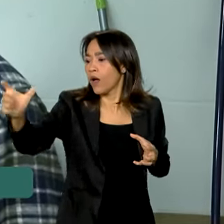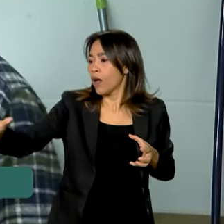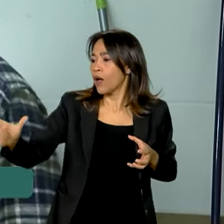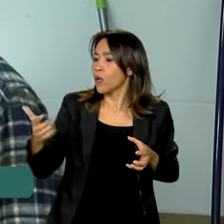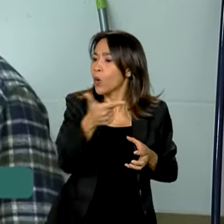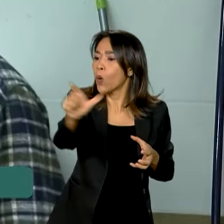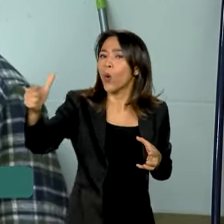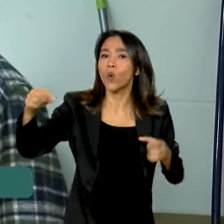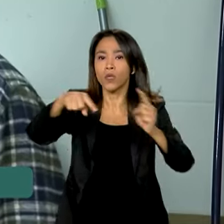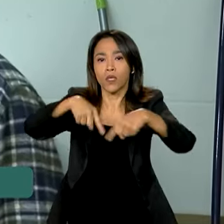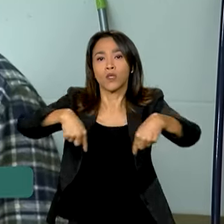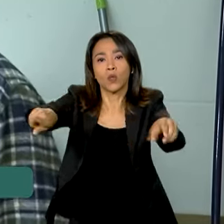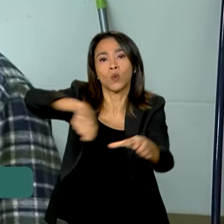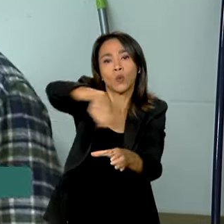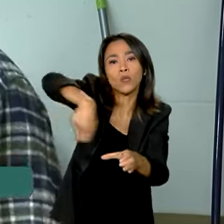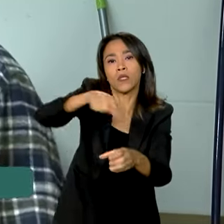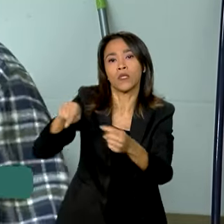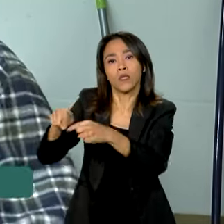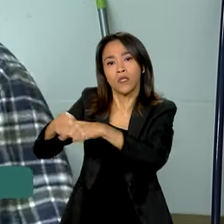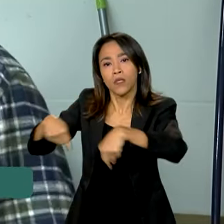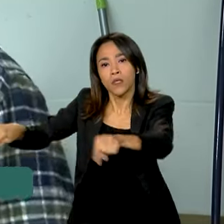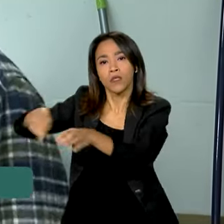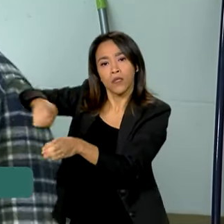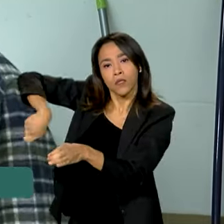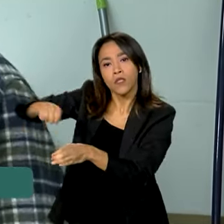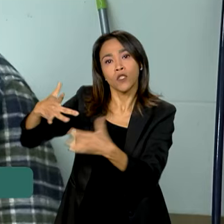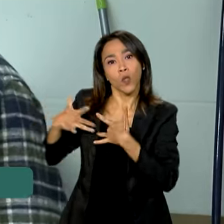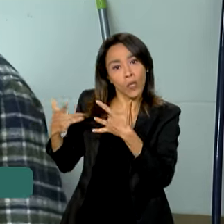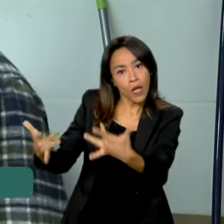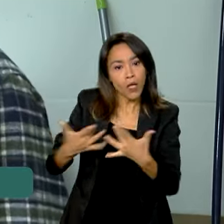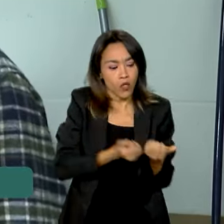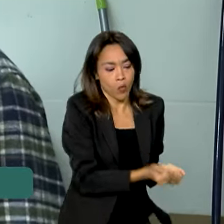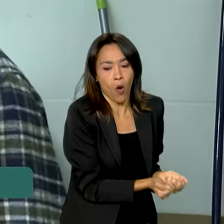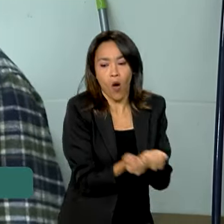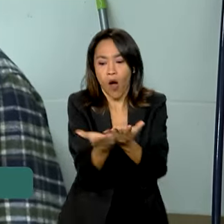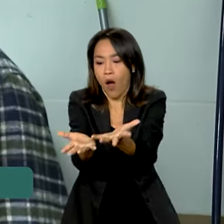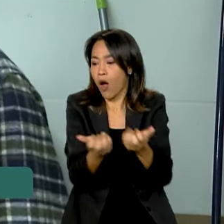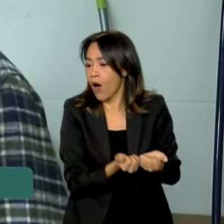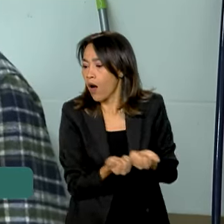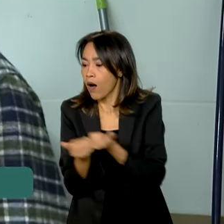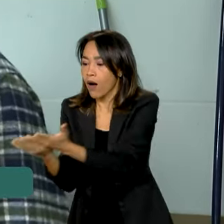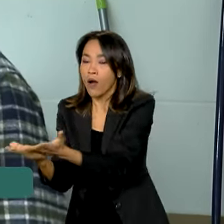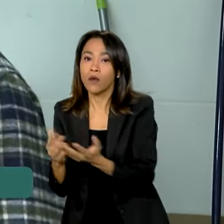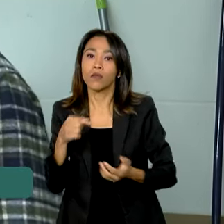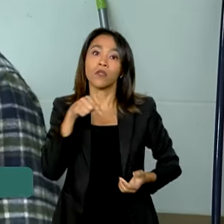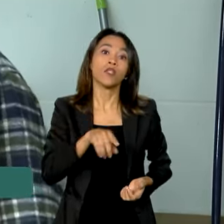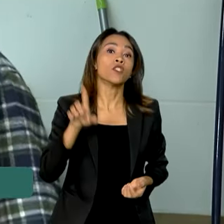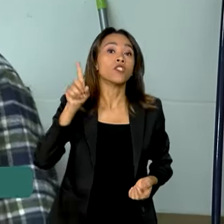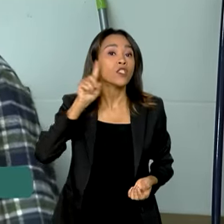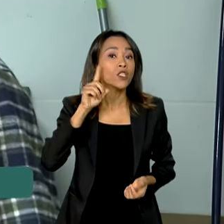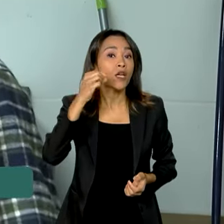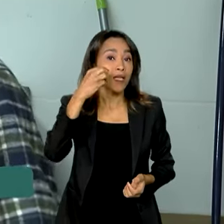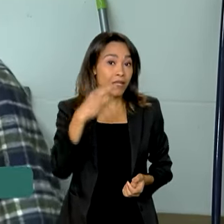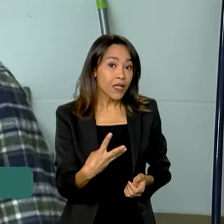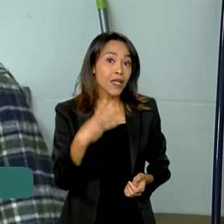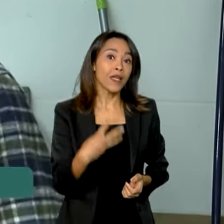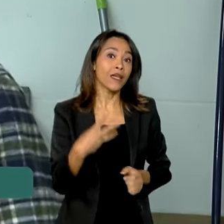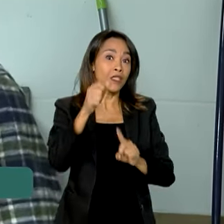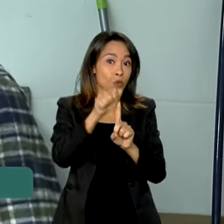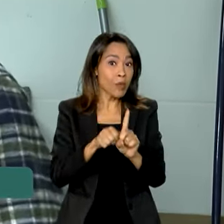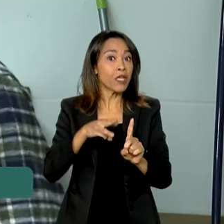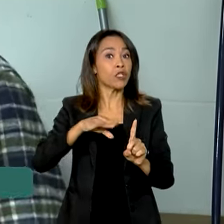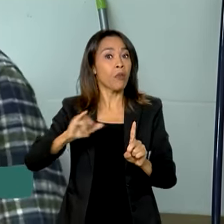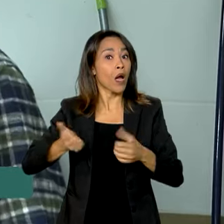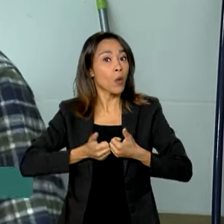outras cozinhas comunitárias e solidárias, né? E essa cozinha aqui, ela começa no dia 3 de maio, no primeiro dia da enchente de